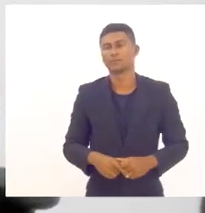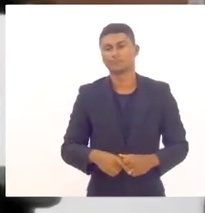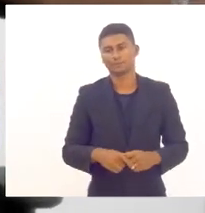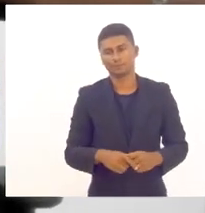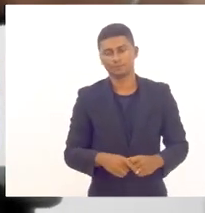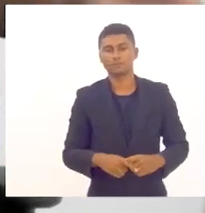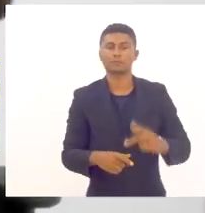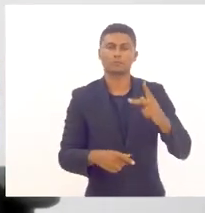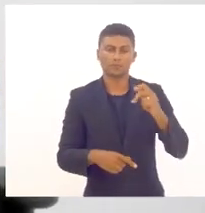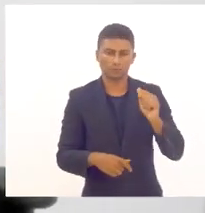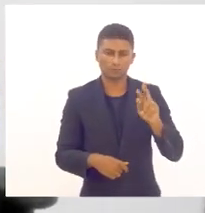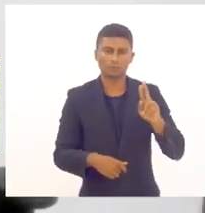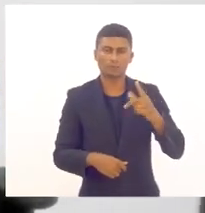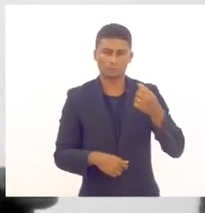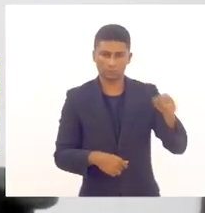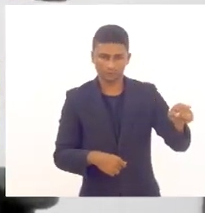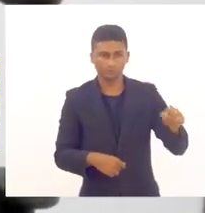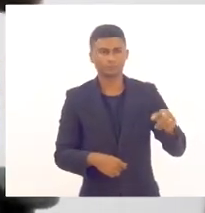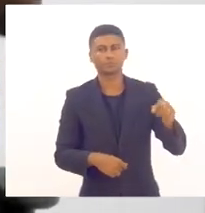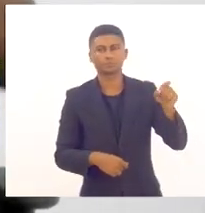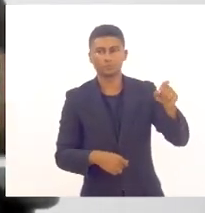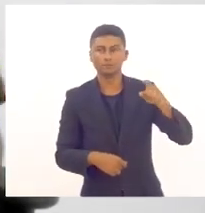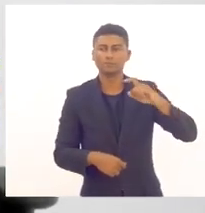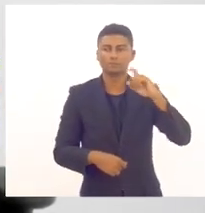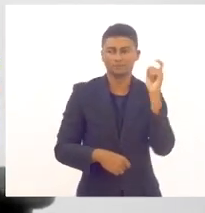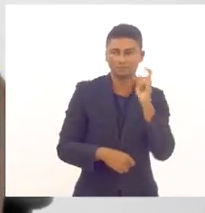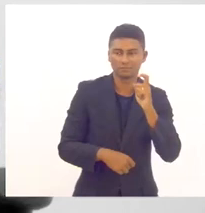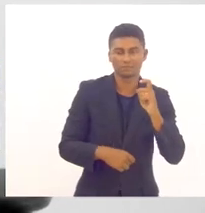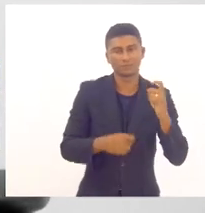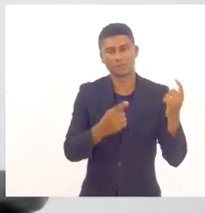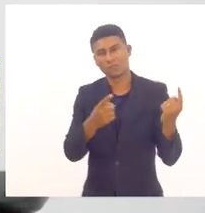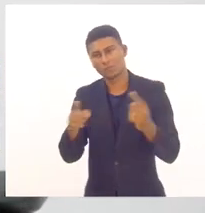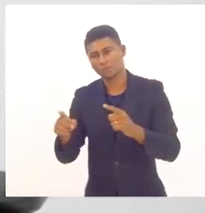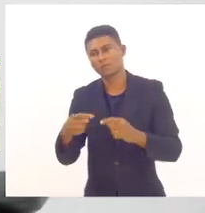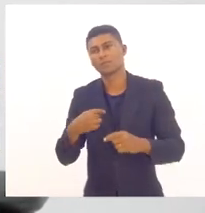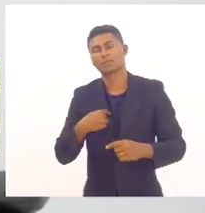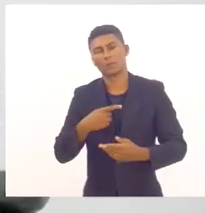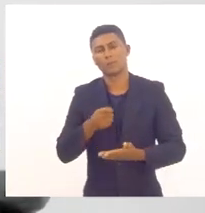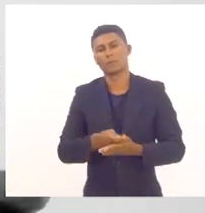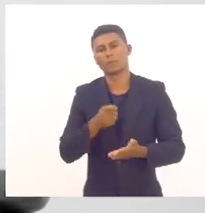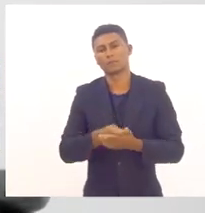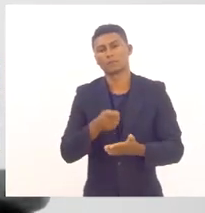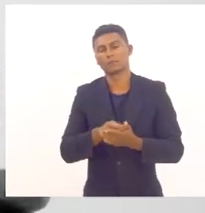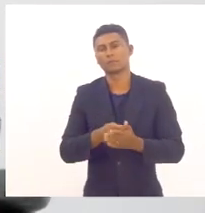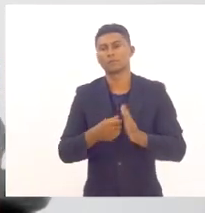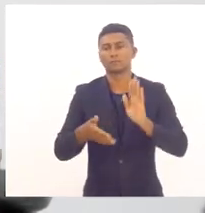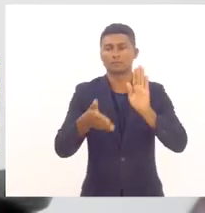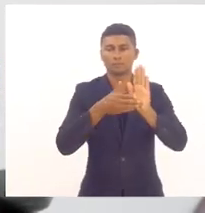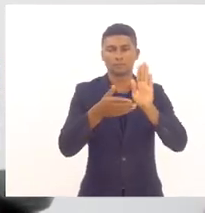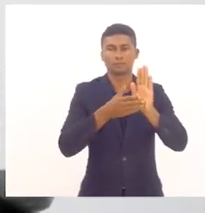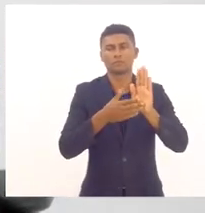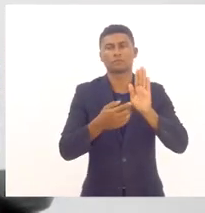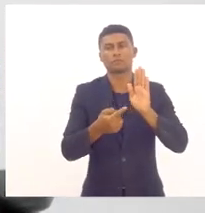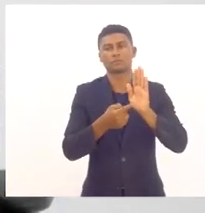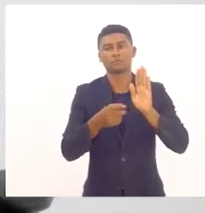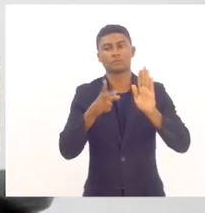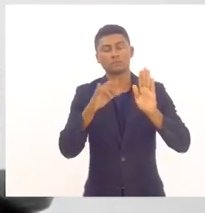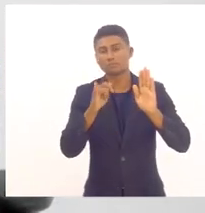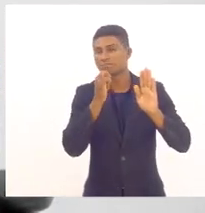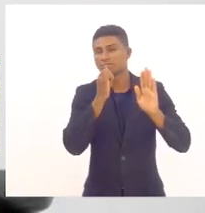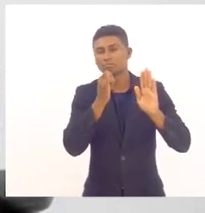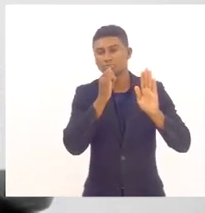outro Paulão, o mentirinha que fizeram contra para... E eu fui obrigado a propor que se subisse para